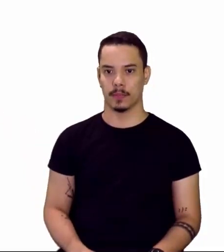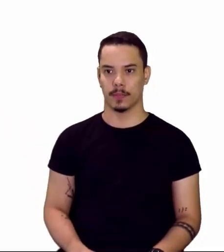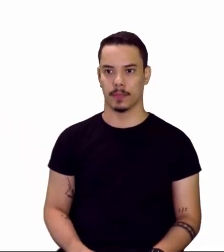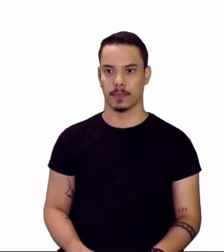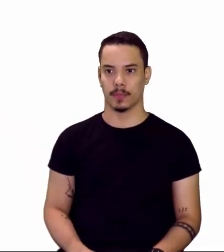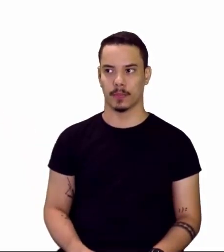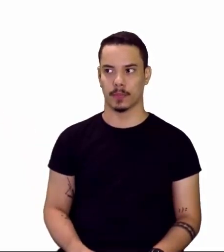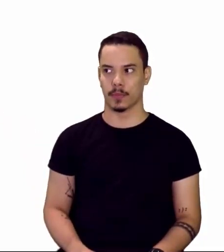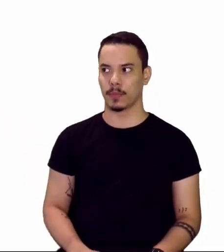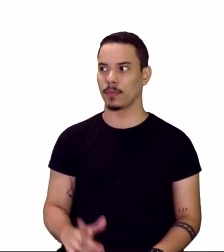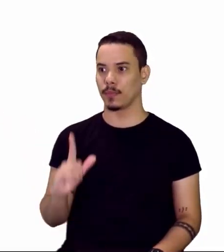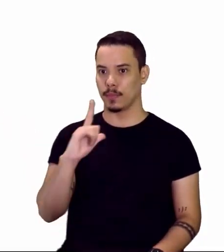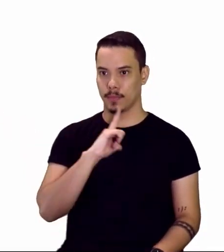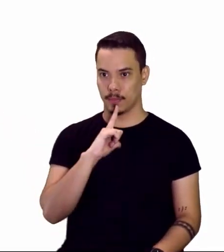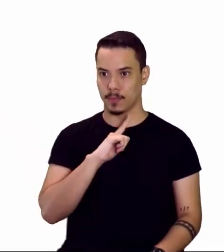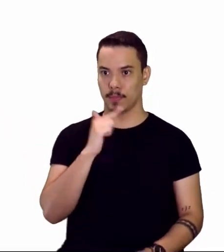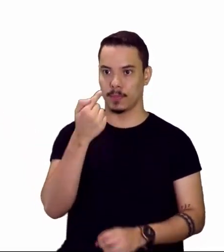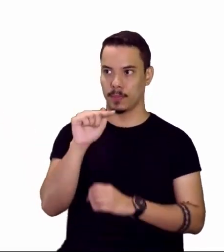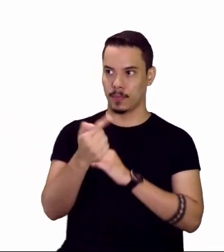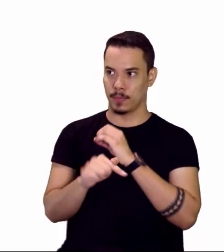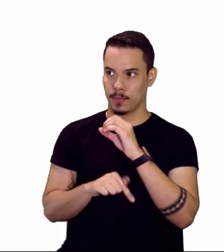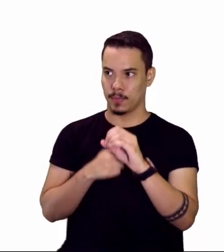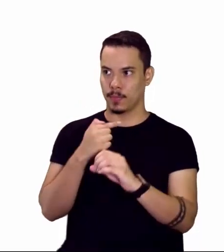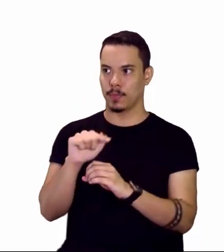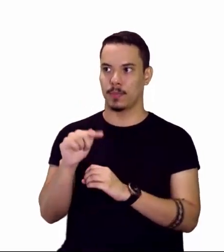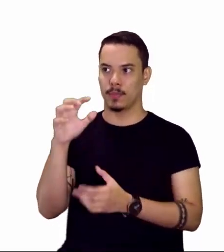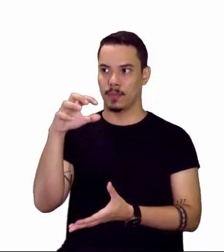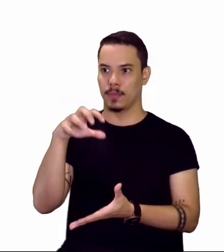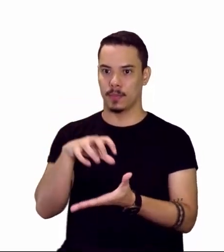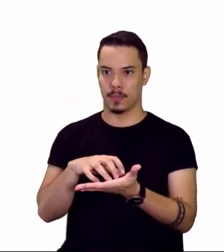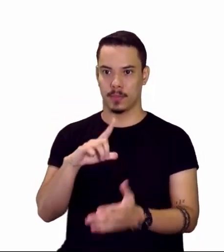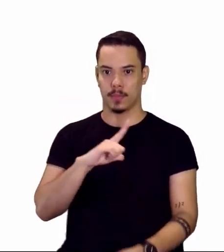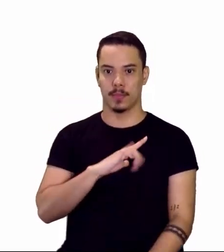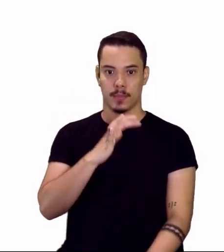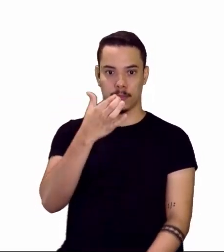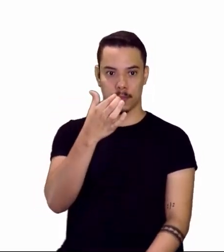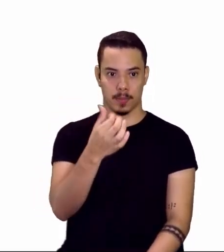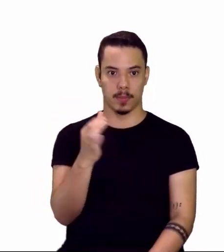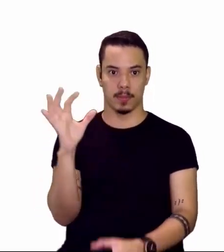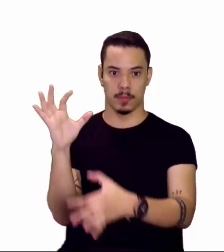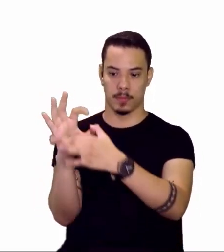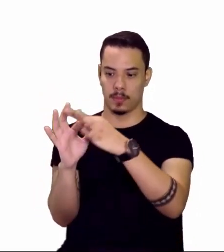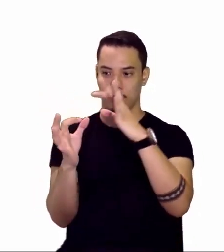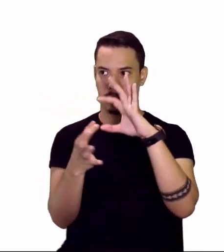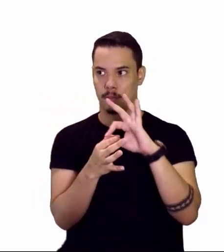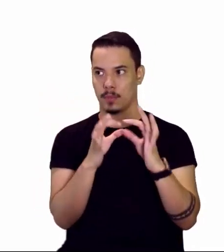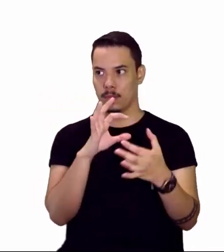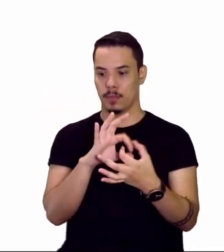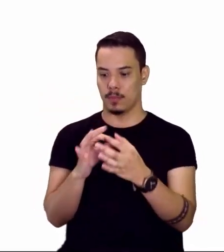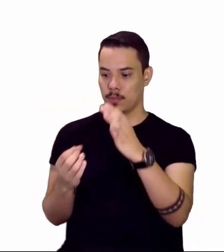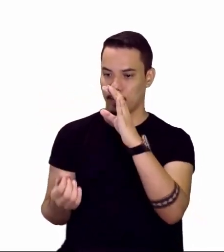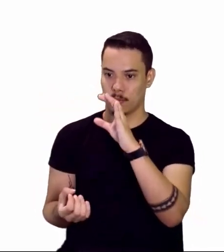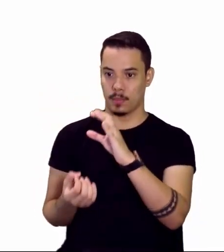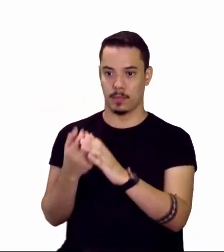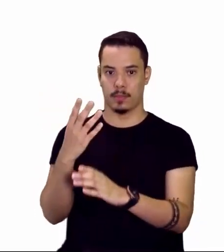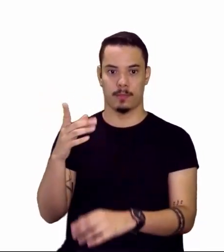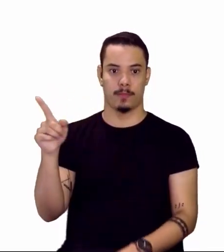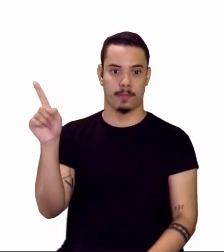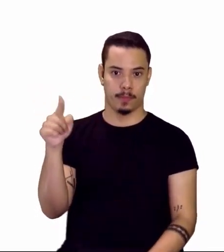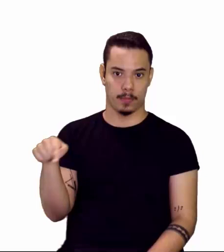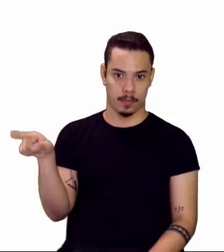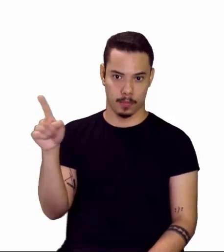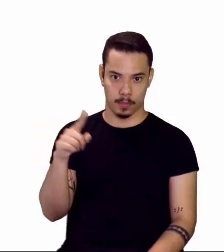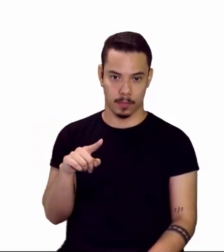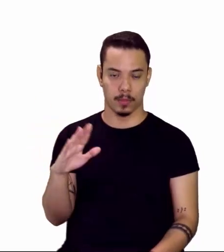central e 6 átomos ligantes entre si, formando entre si